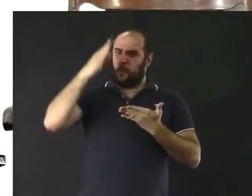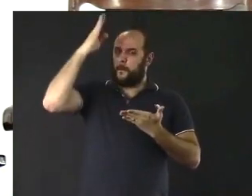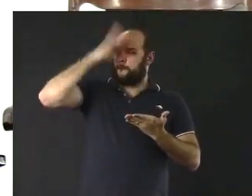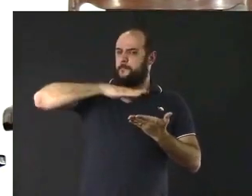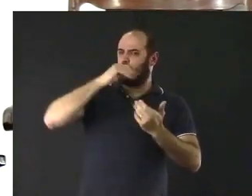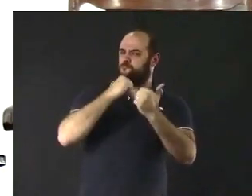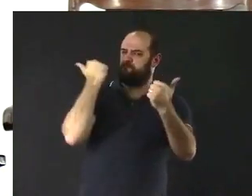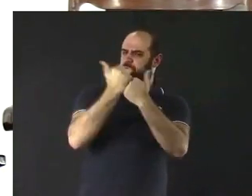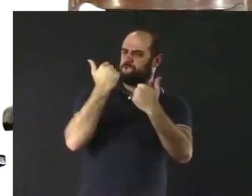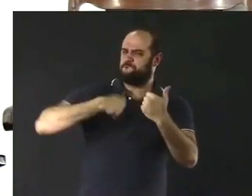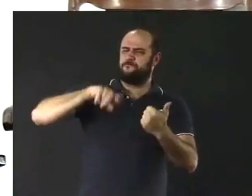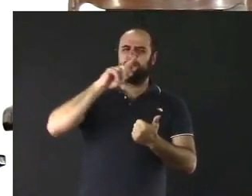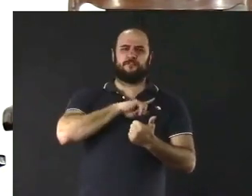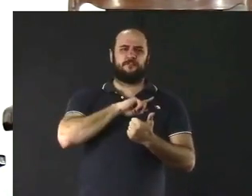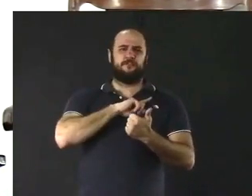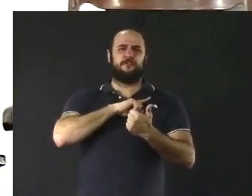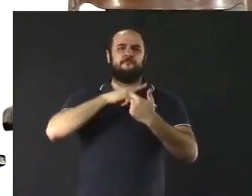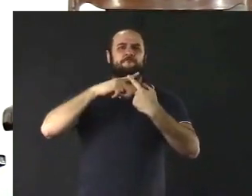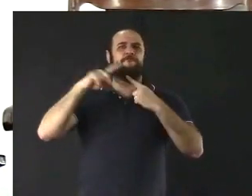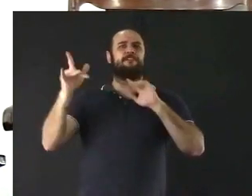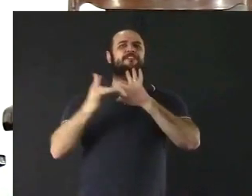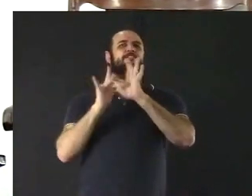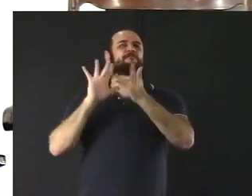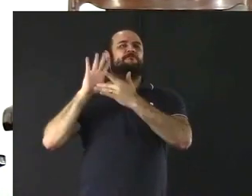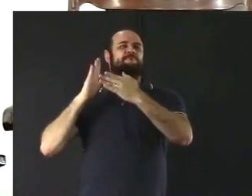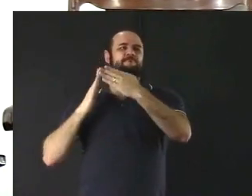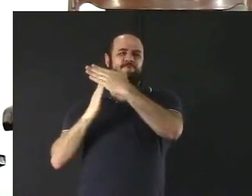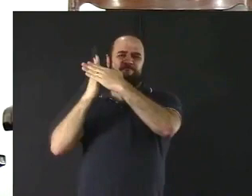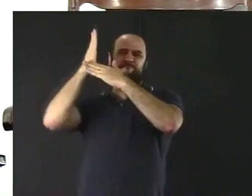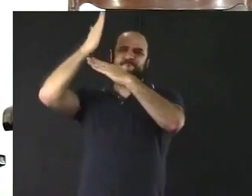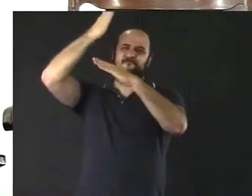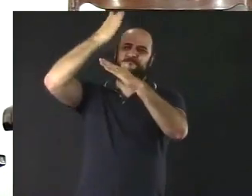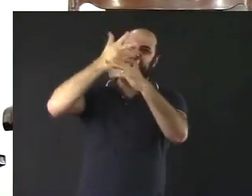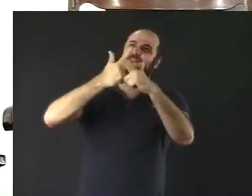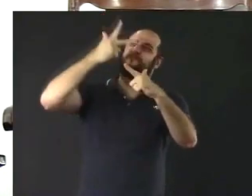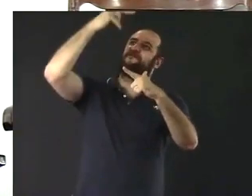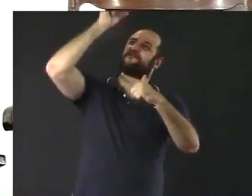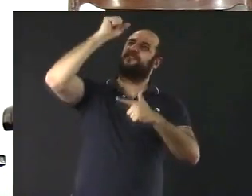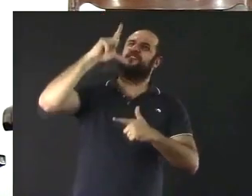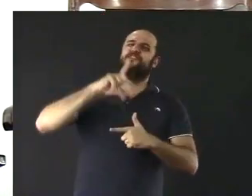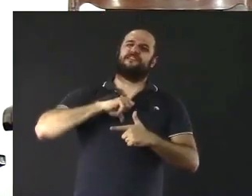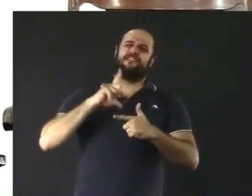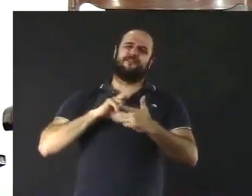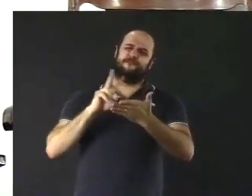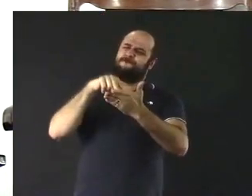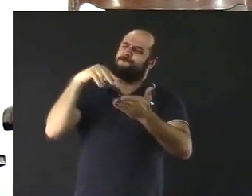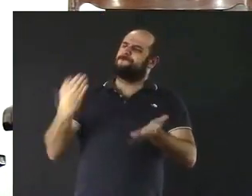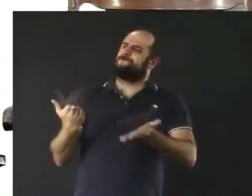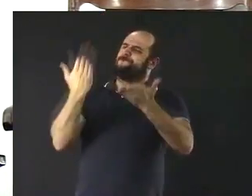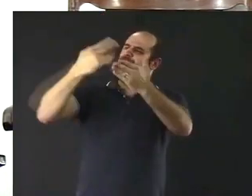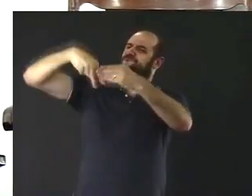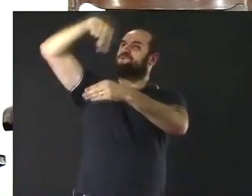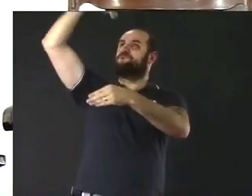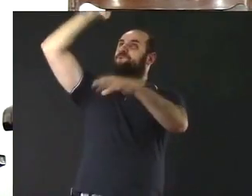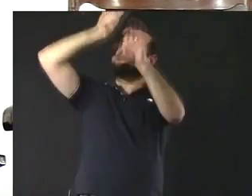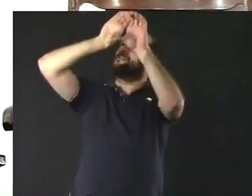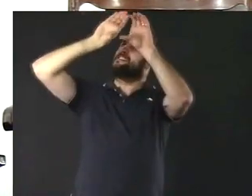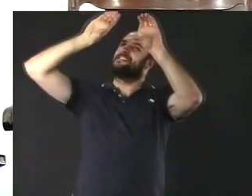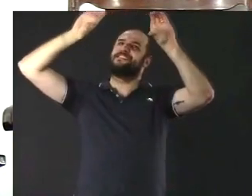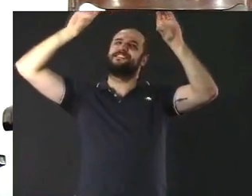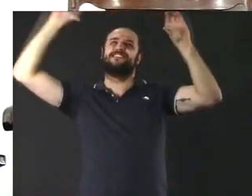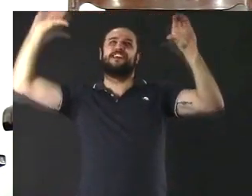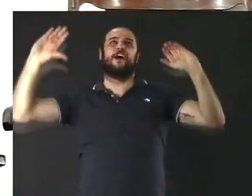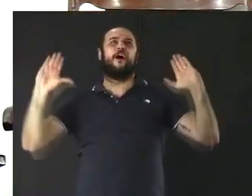por nós na cruz, mas venceu a morte, ressuscitou, ascendeu ao céu e de forma